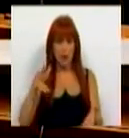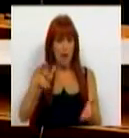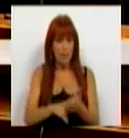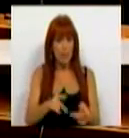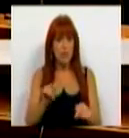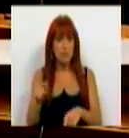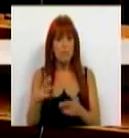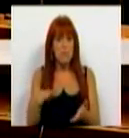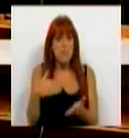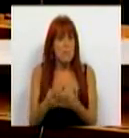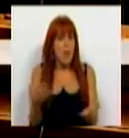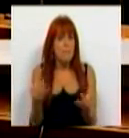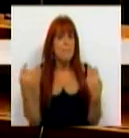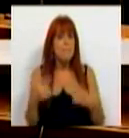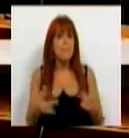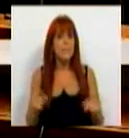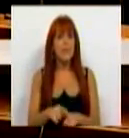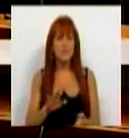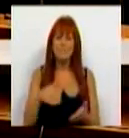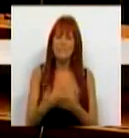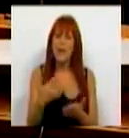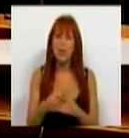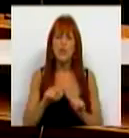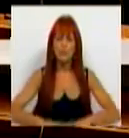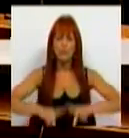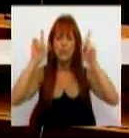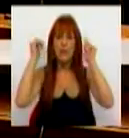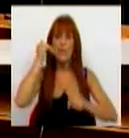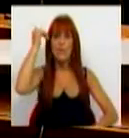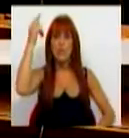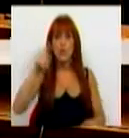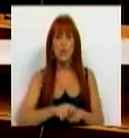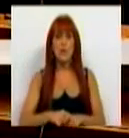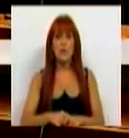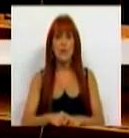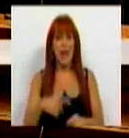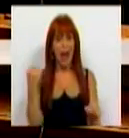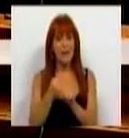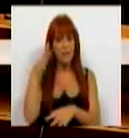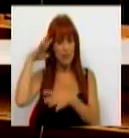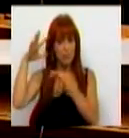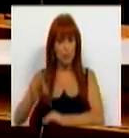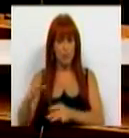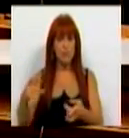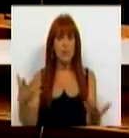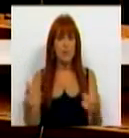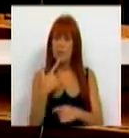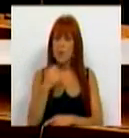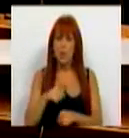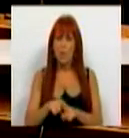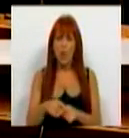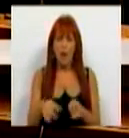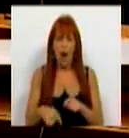aprovadas, acarretariam certamente implicações no desenvolvimento futuro da atividade tauromáquica, facto que não pode